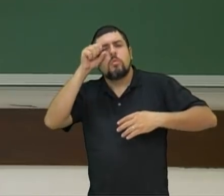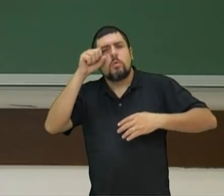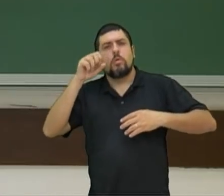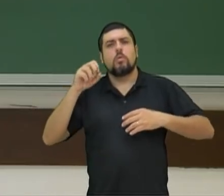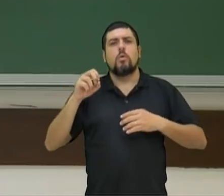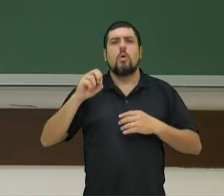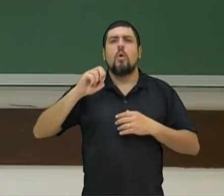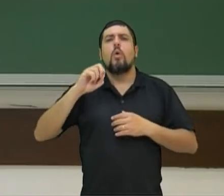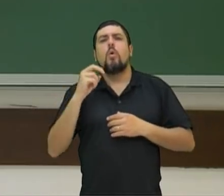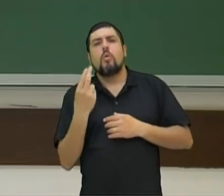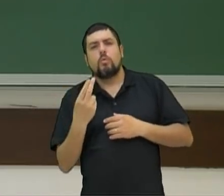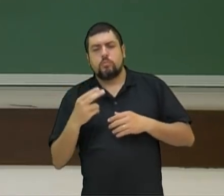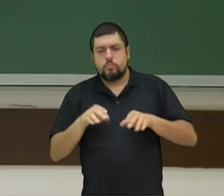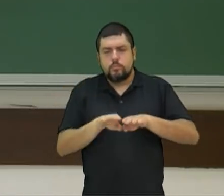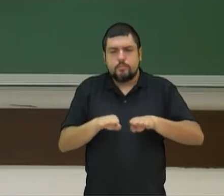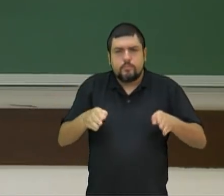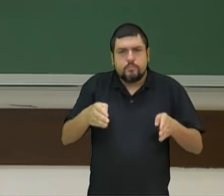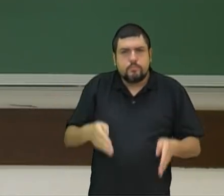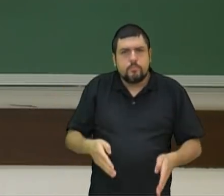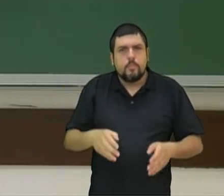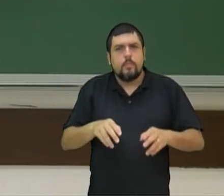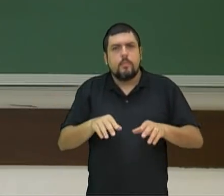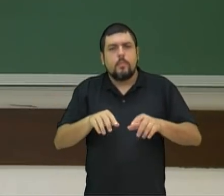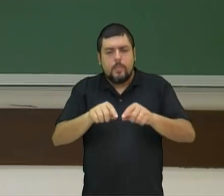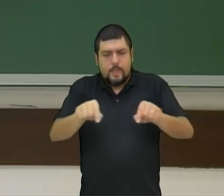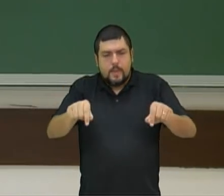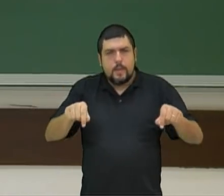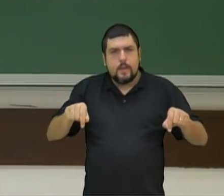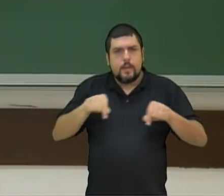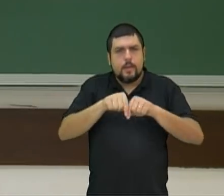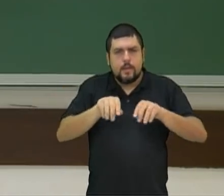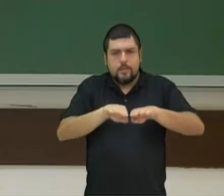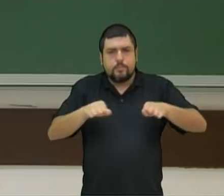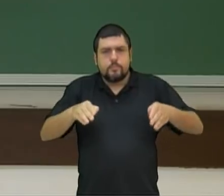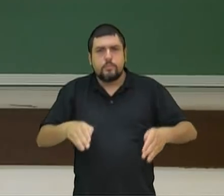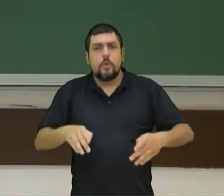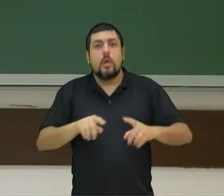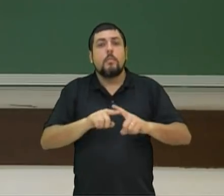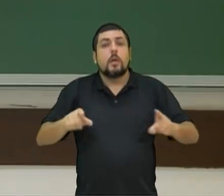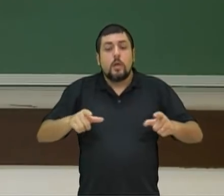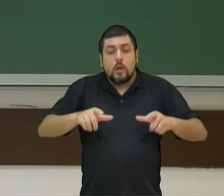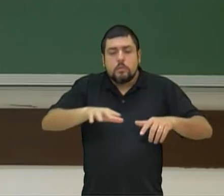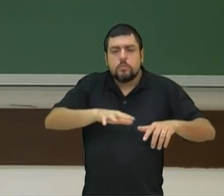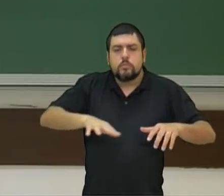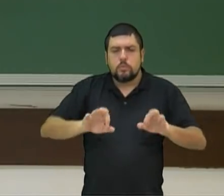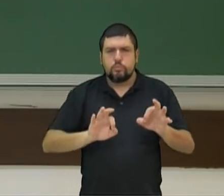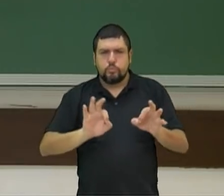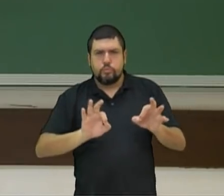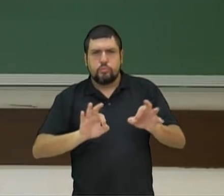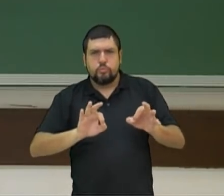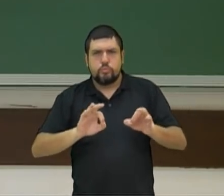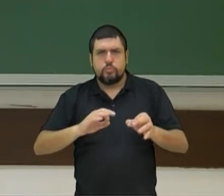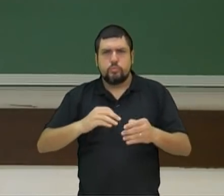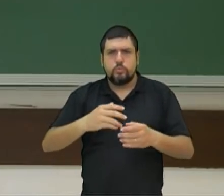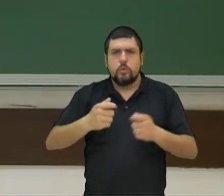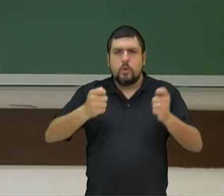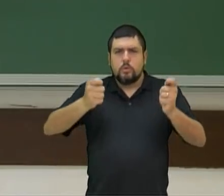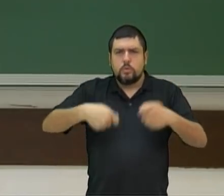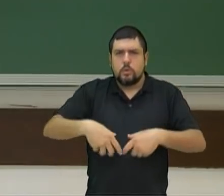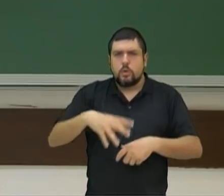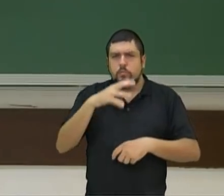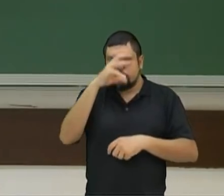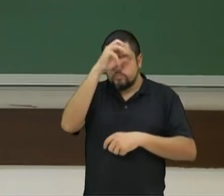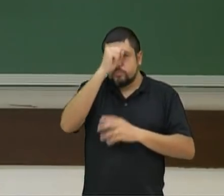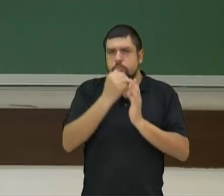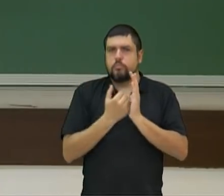escrivaninha ou na mesa da sala, mas que você tenha um ambiente favorável para a sua aprendizagem. Perfeito? E